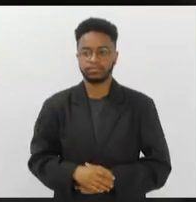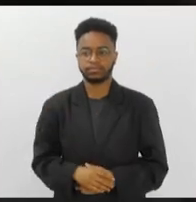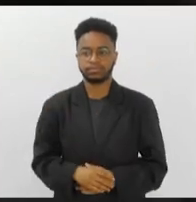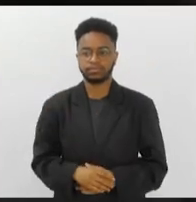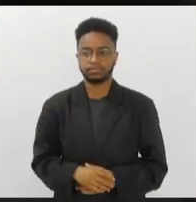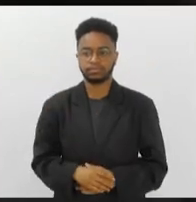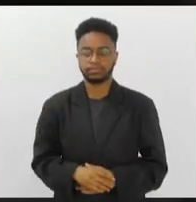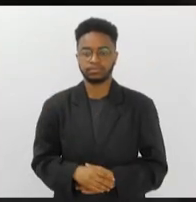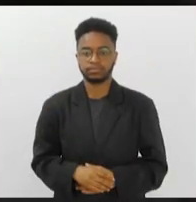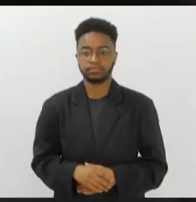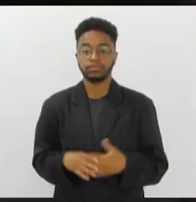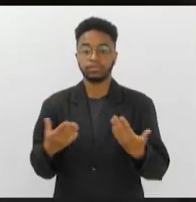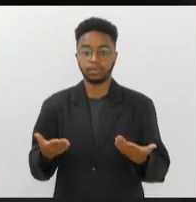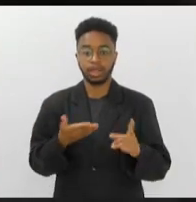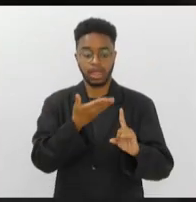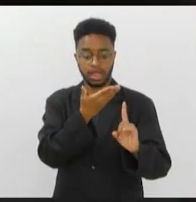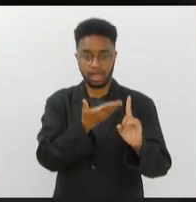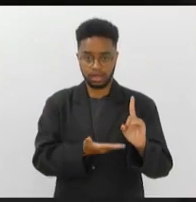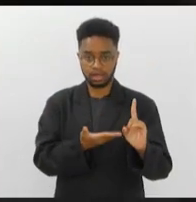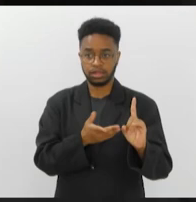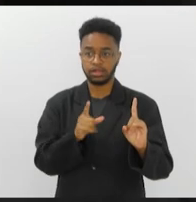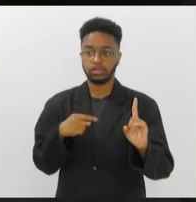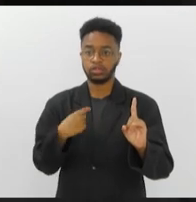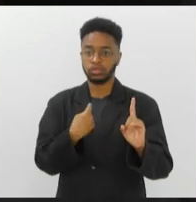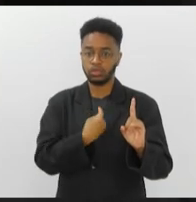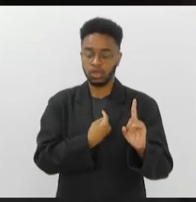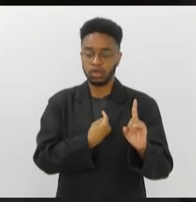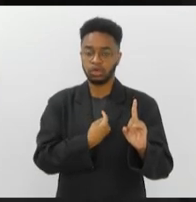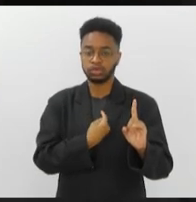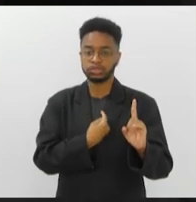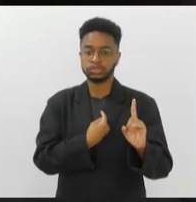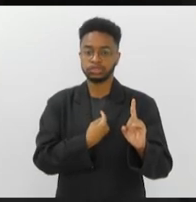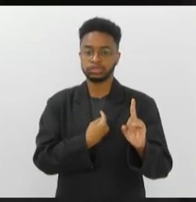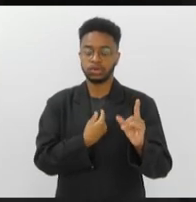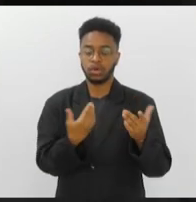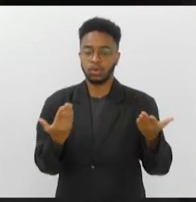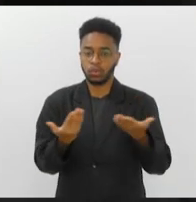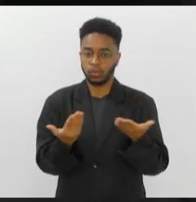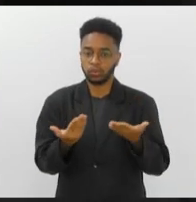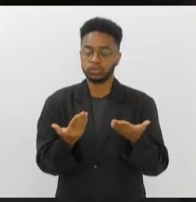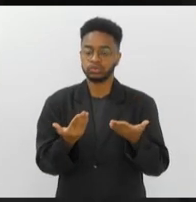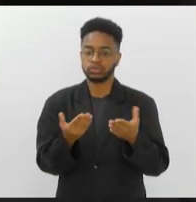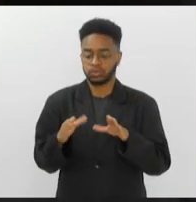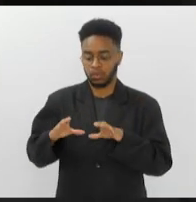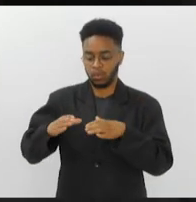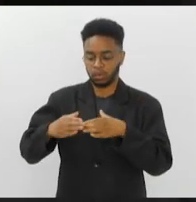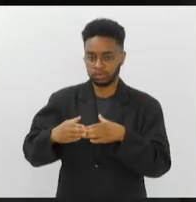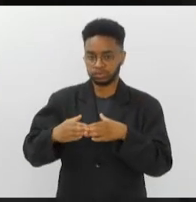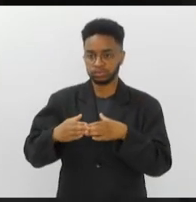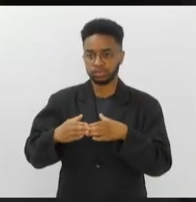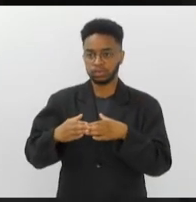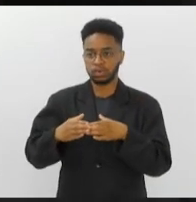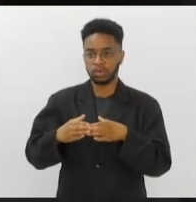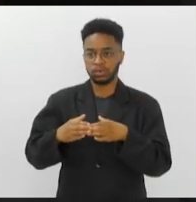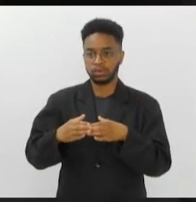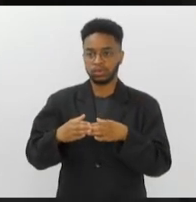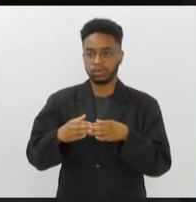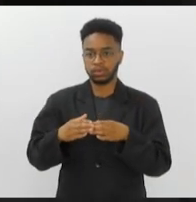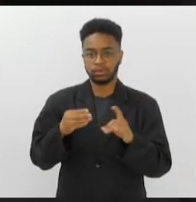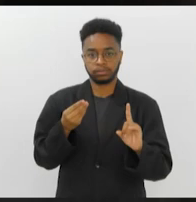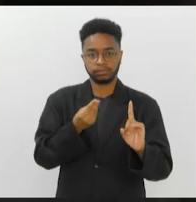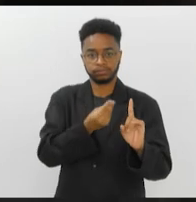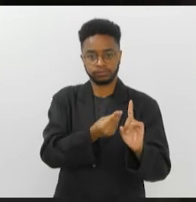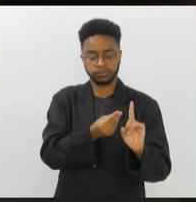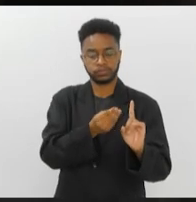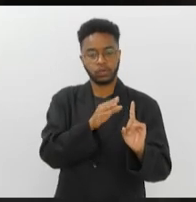A ela, nós dedicamos o coletivo Ivone Lara, nós dedicamos a Dona